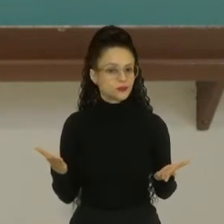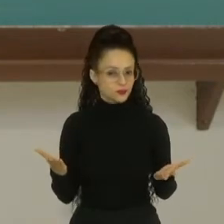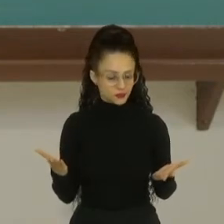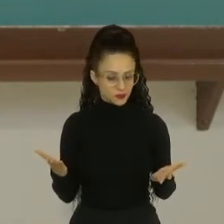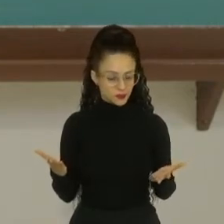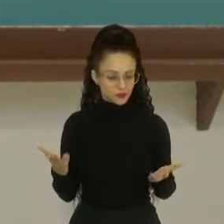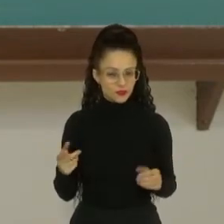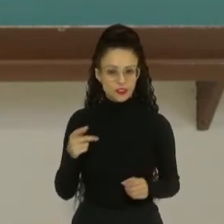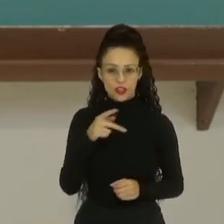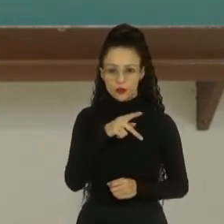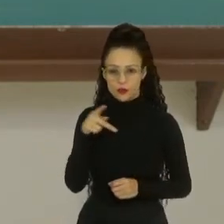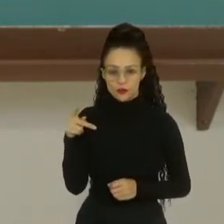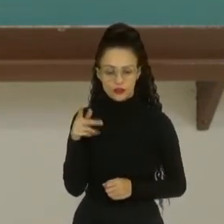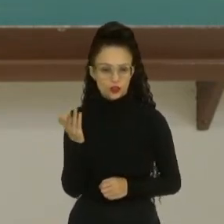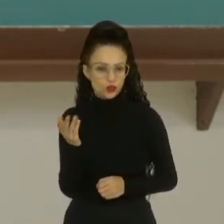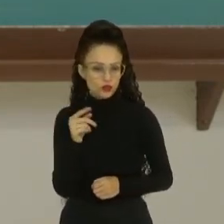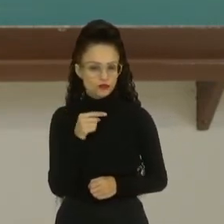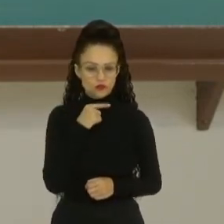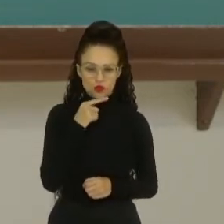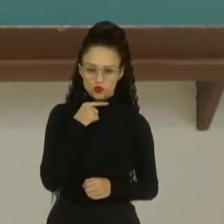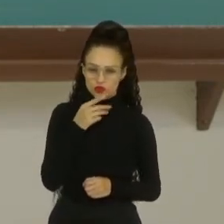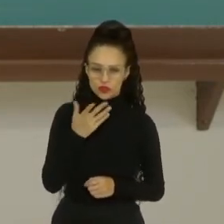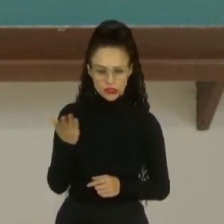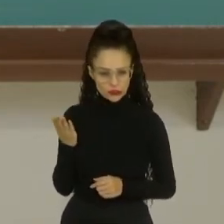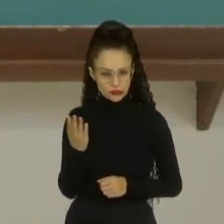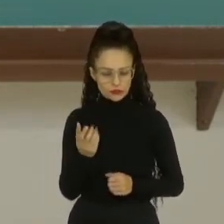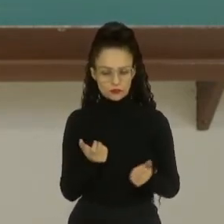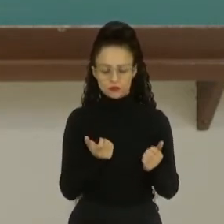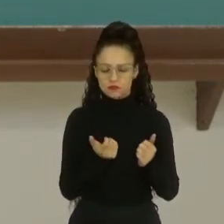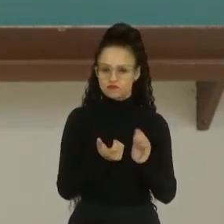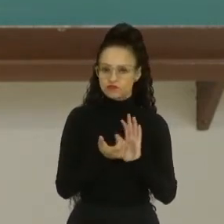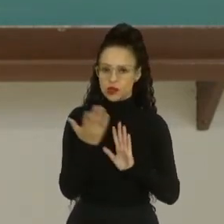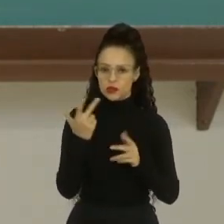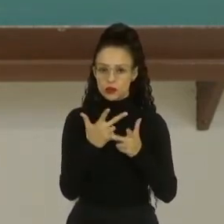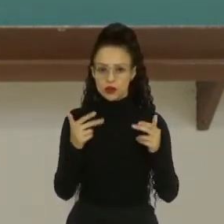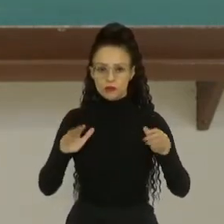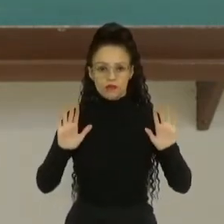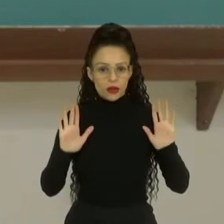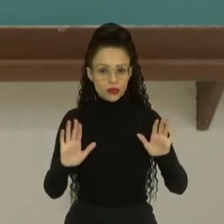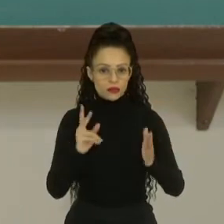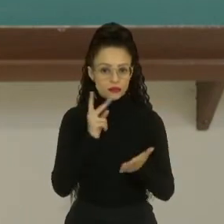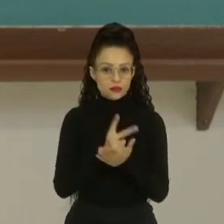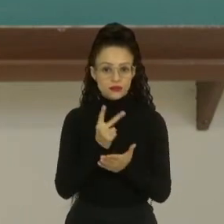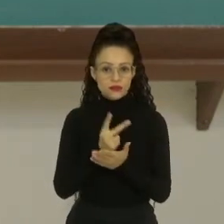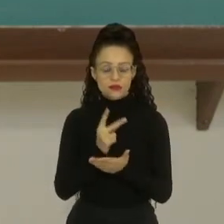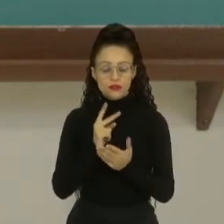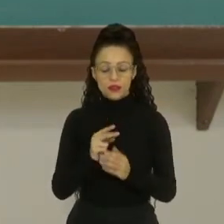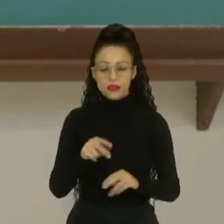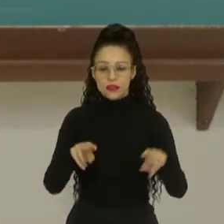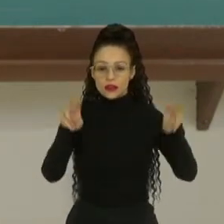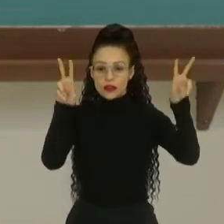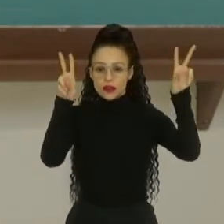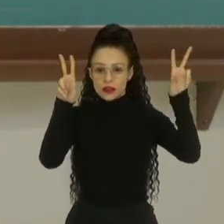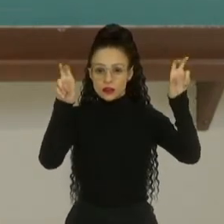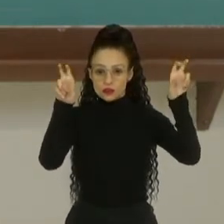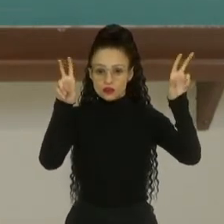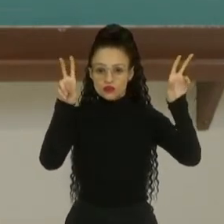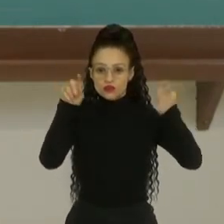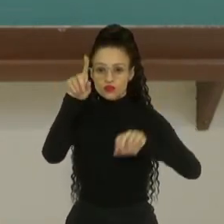Ah, professores estão em dúvida, tem tantas coisas, mas nós temos sempre um assunto, né, que